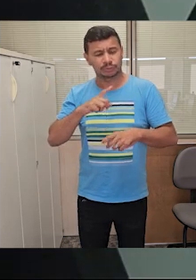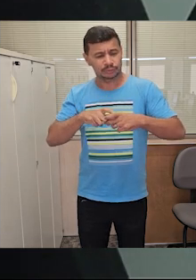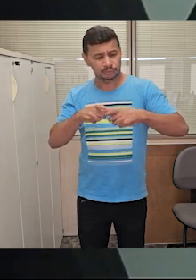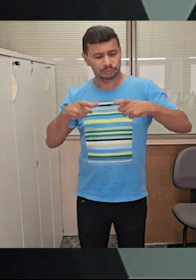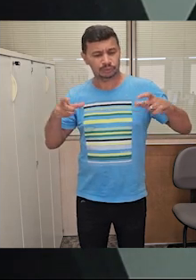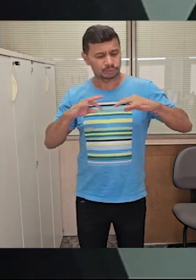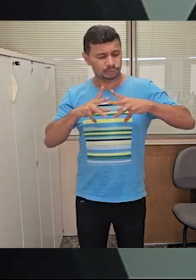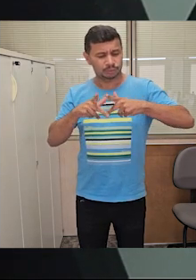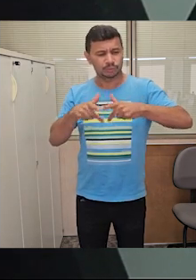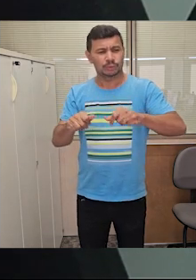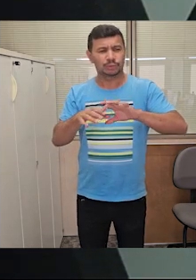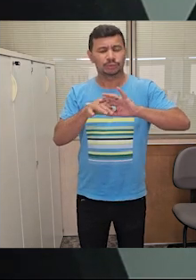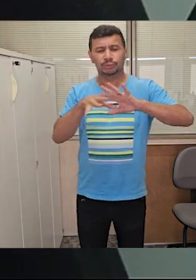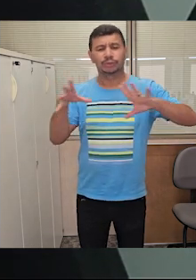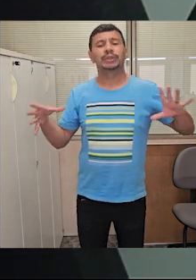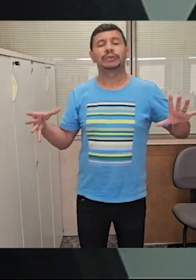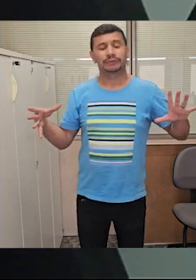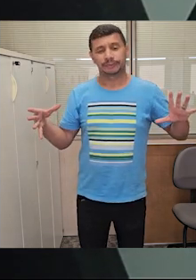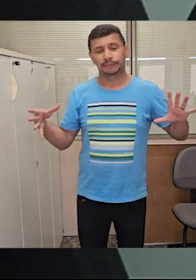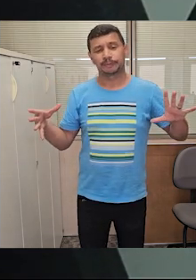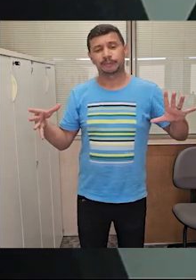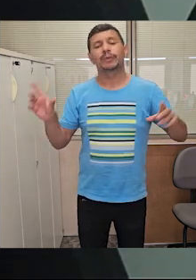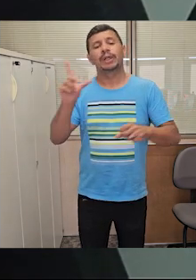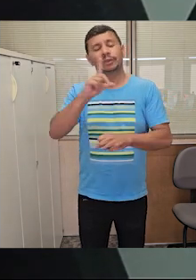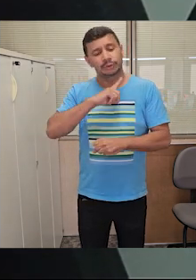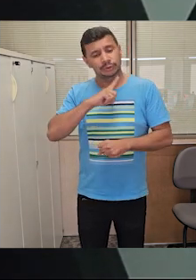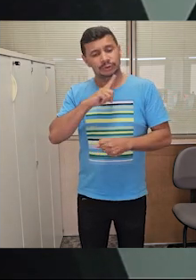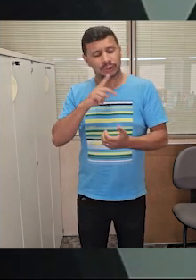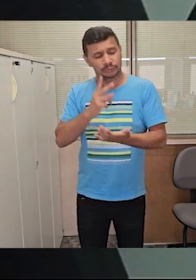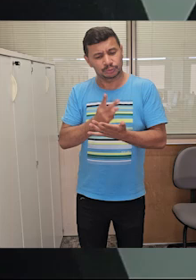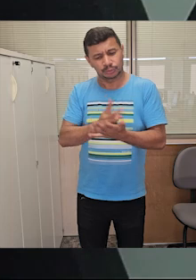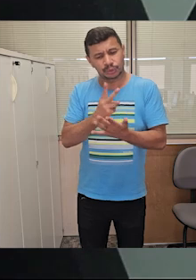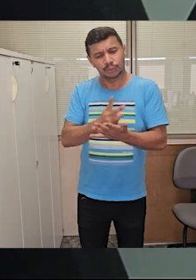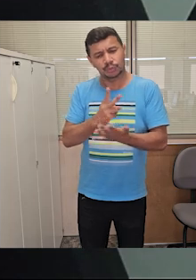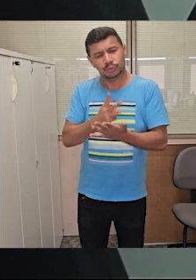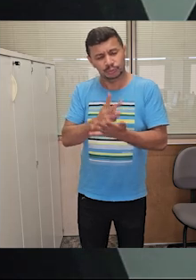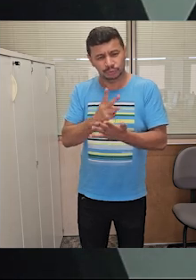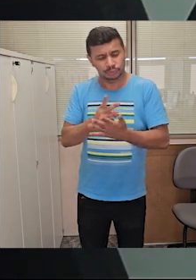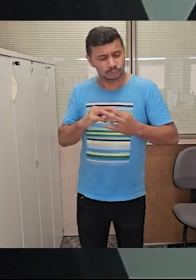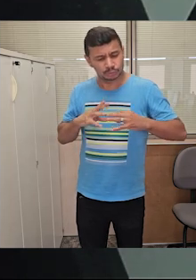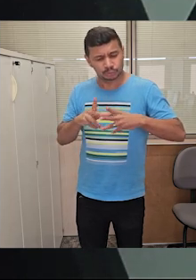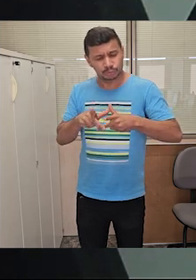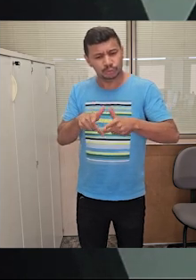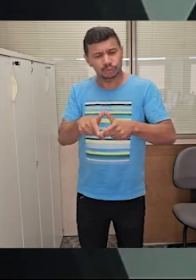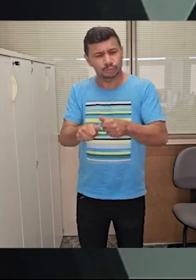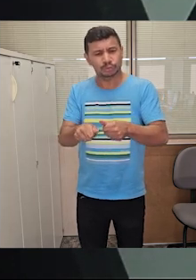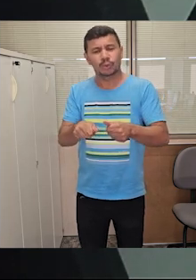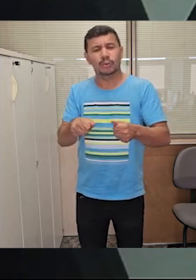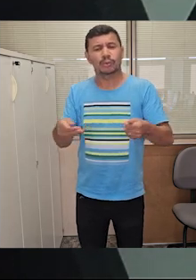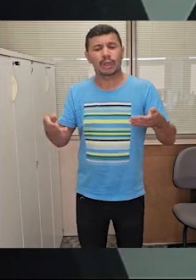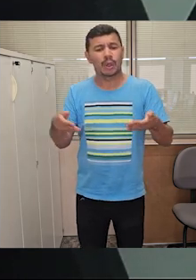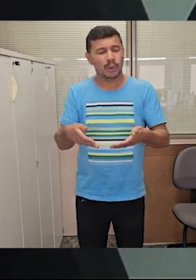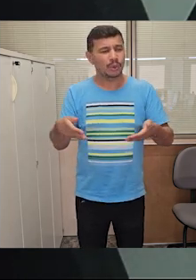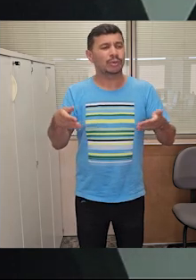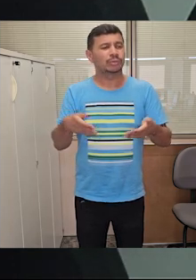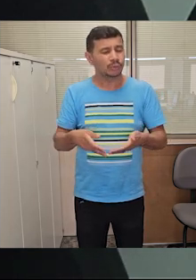foram todos anistiados. E continuaram em todos os momentos, são os mesmos